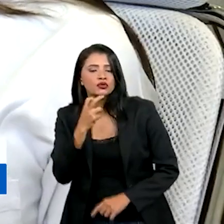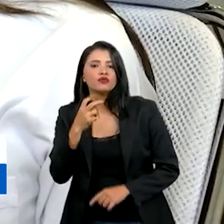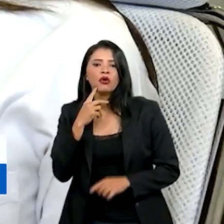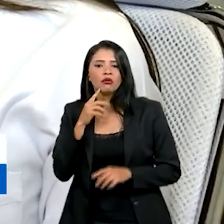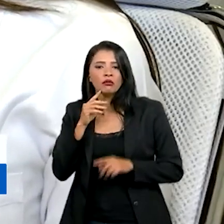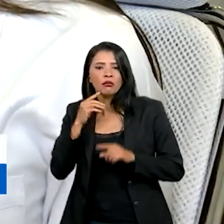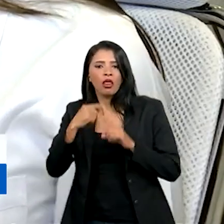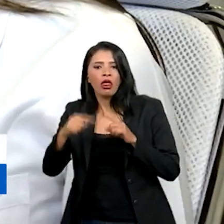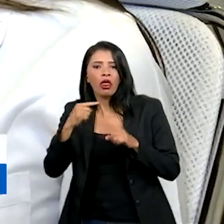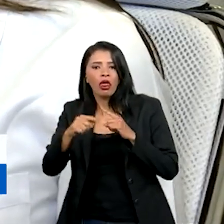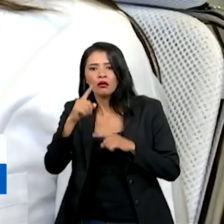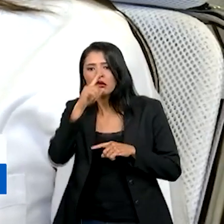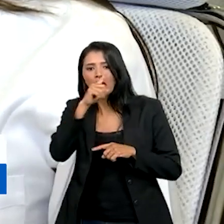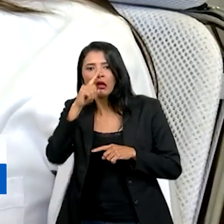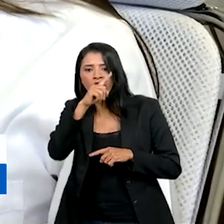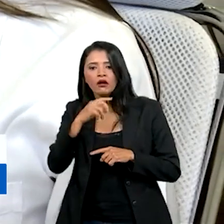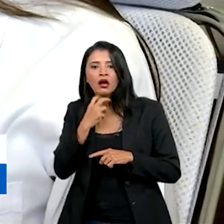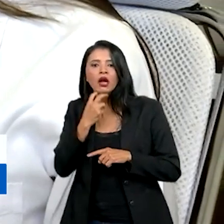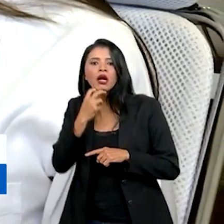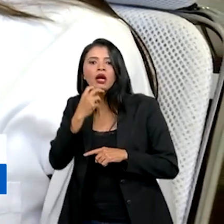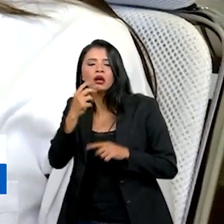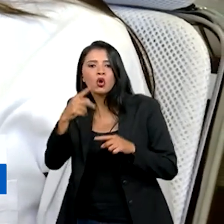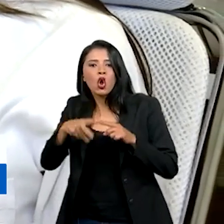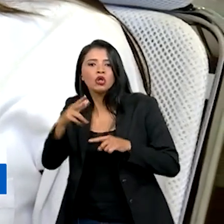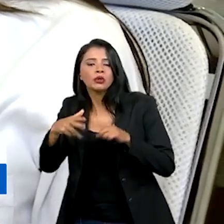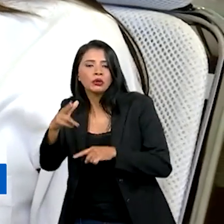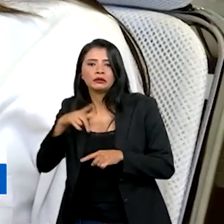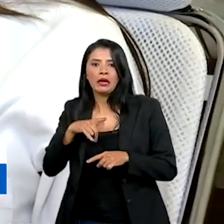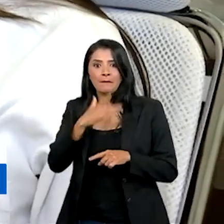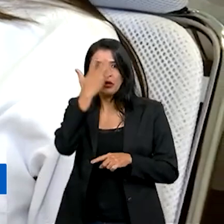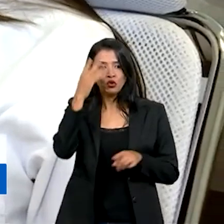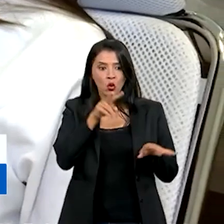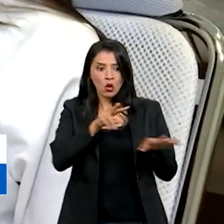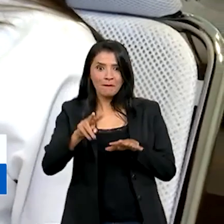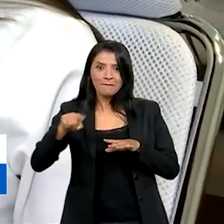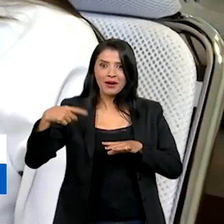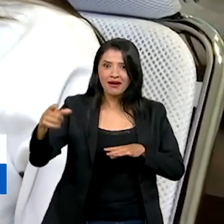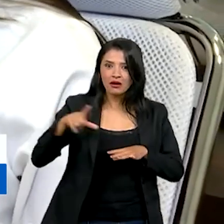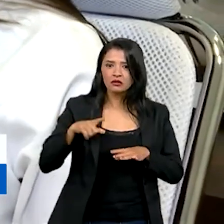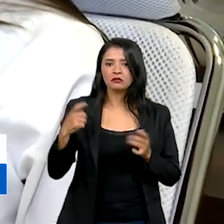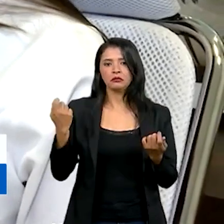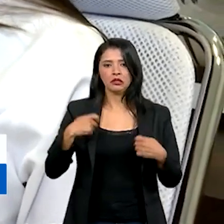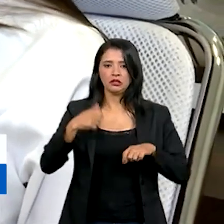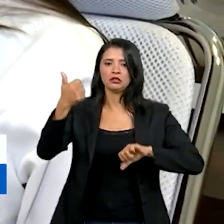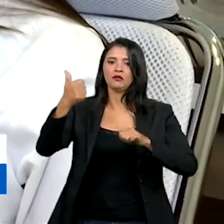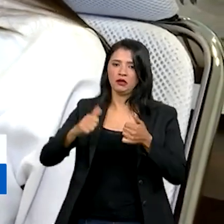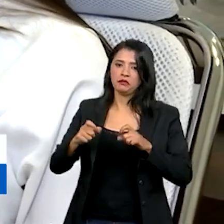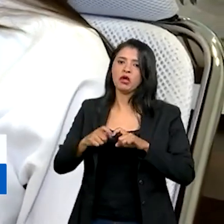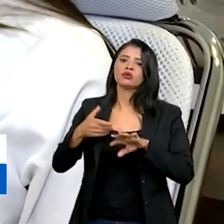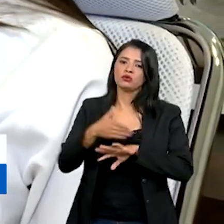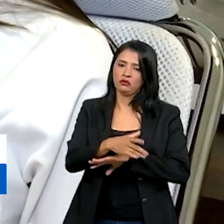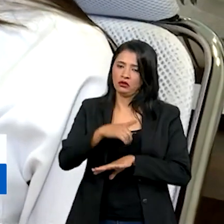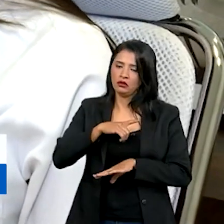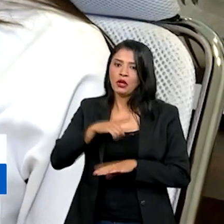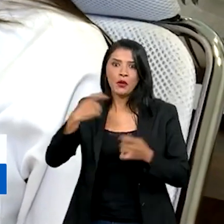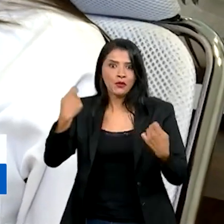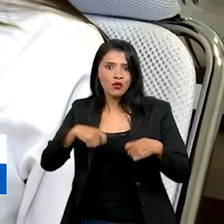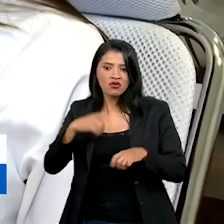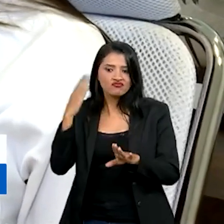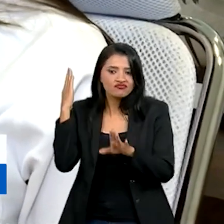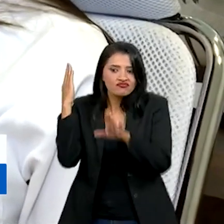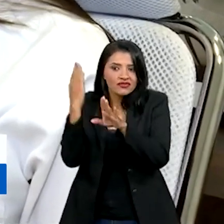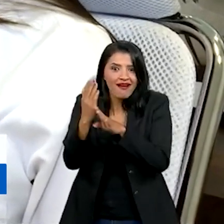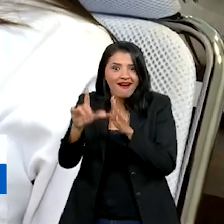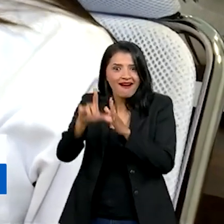voz. Quem apresenta mais de duas semanas desses sintomas precisa ter uma avaliação médica, pois o diagnóstico